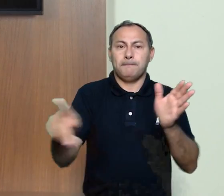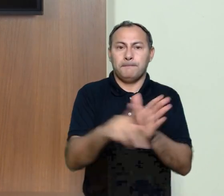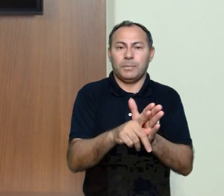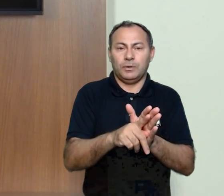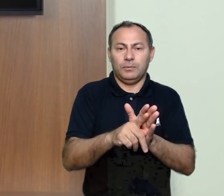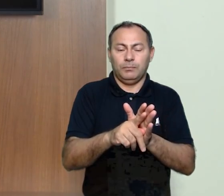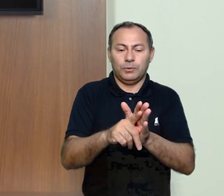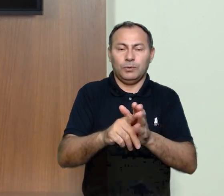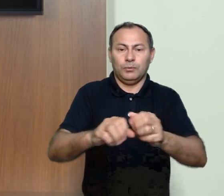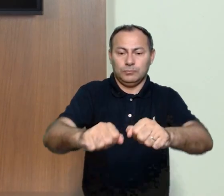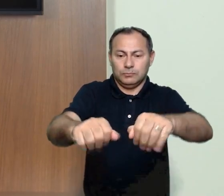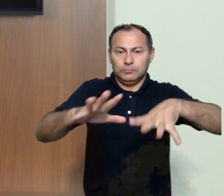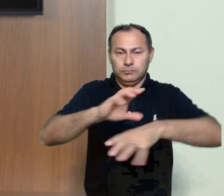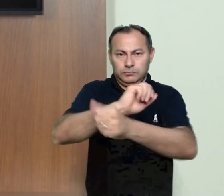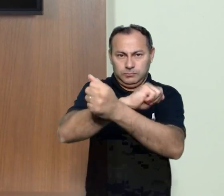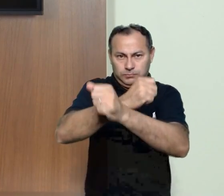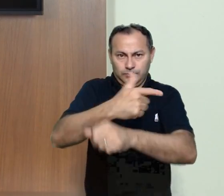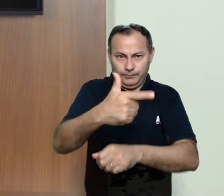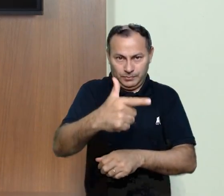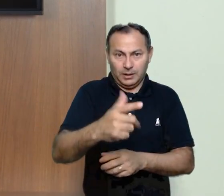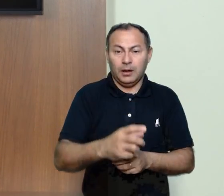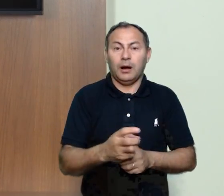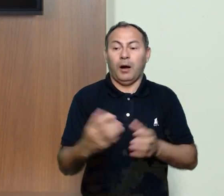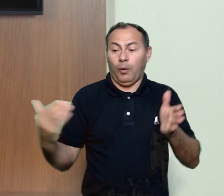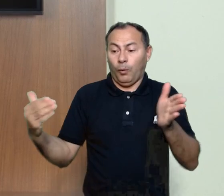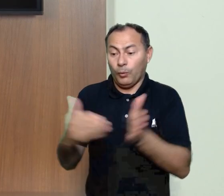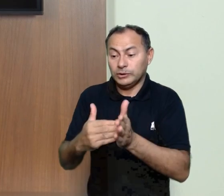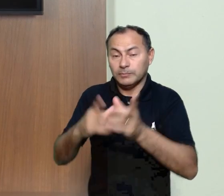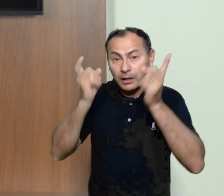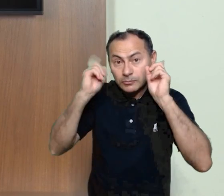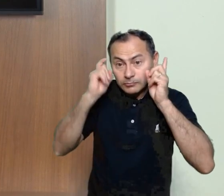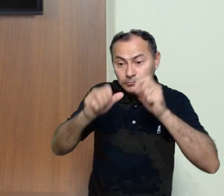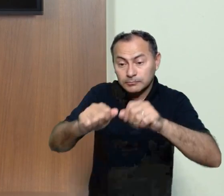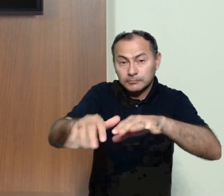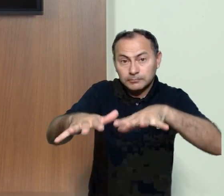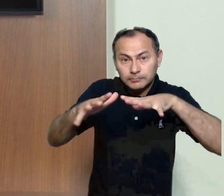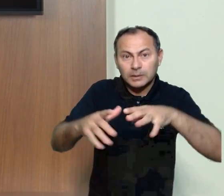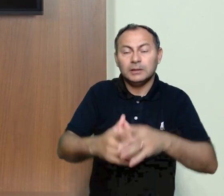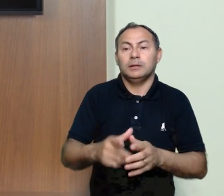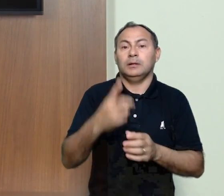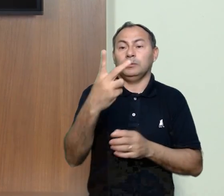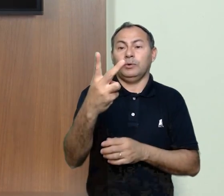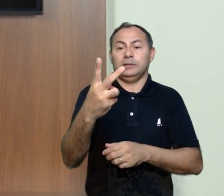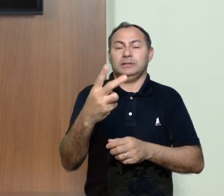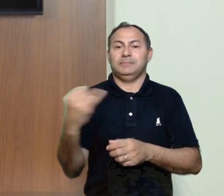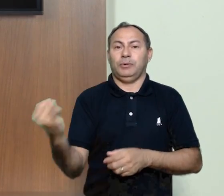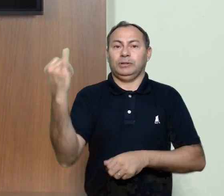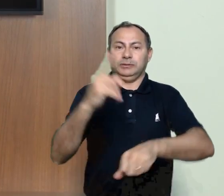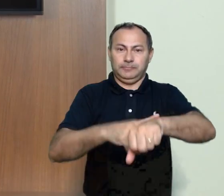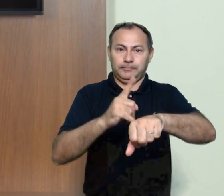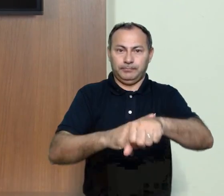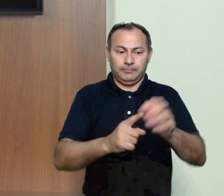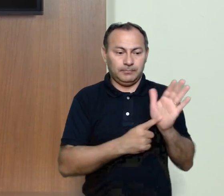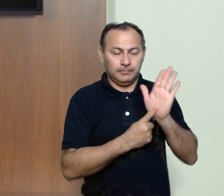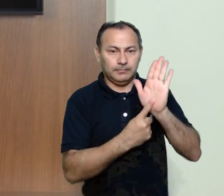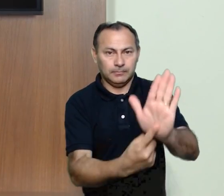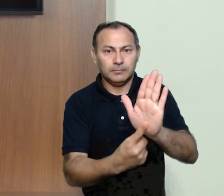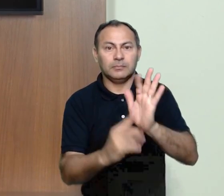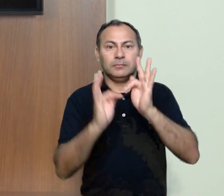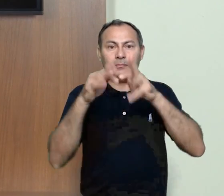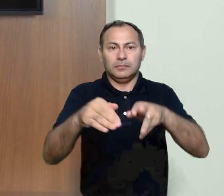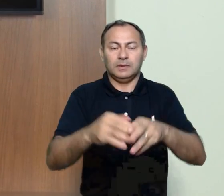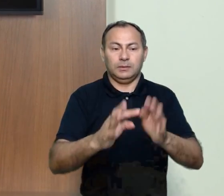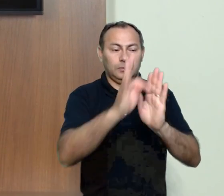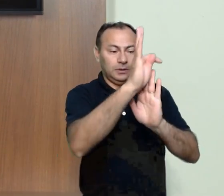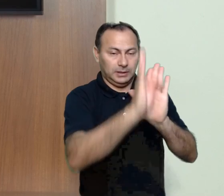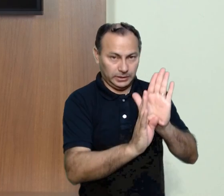próprio concílio. A última sessão teve dois grandes momentos: a apresentação final